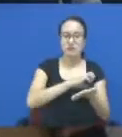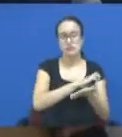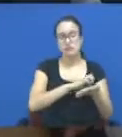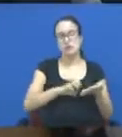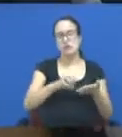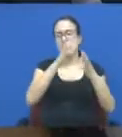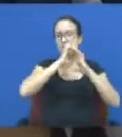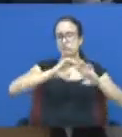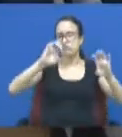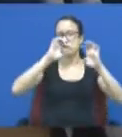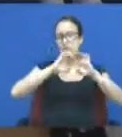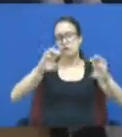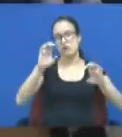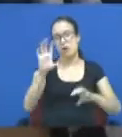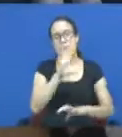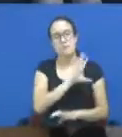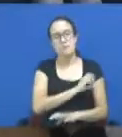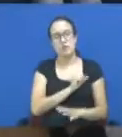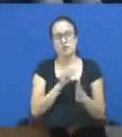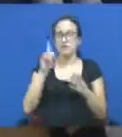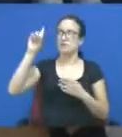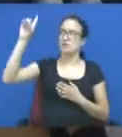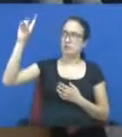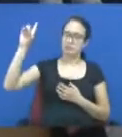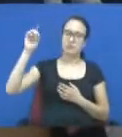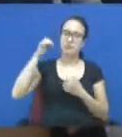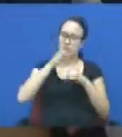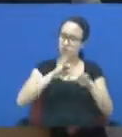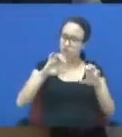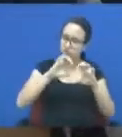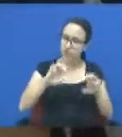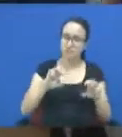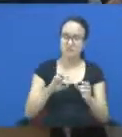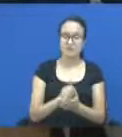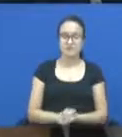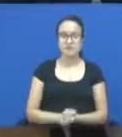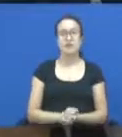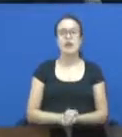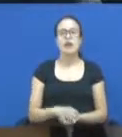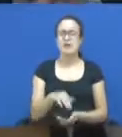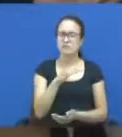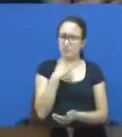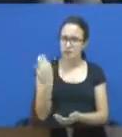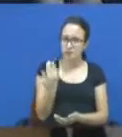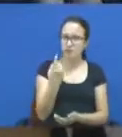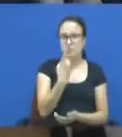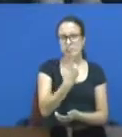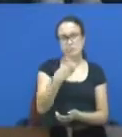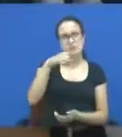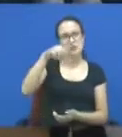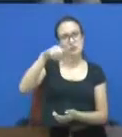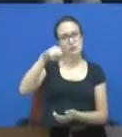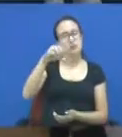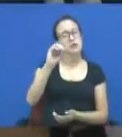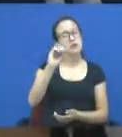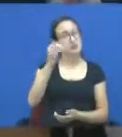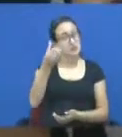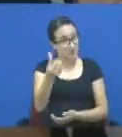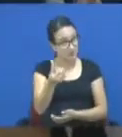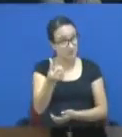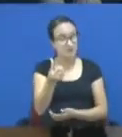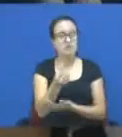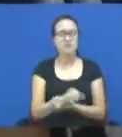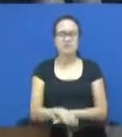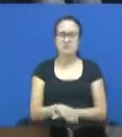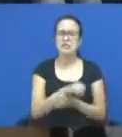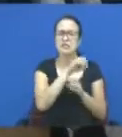Deus. Lutero faleceu em 1546, mas nos deixou um legado de valor inestimável. E diante